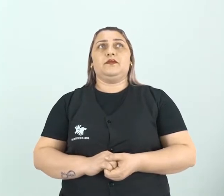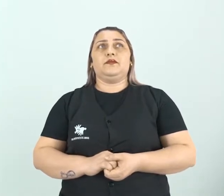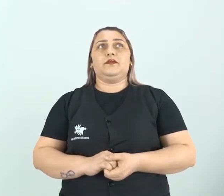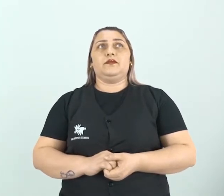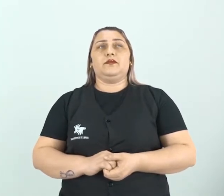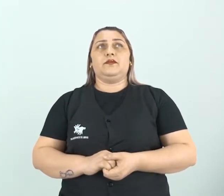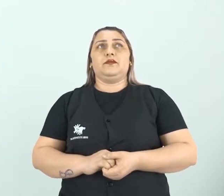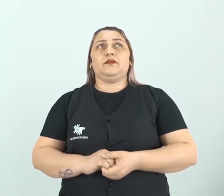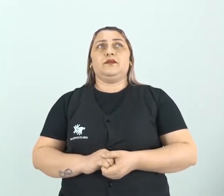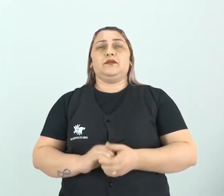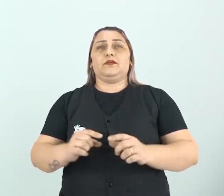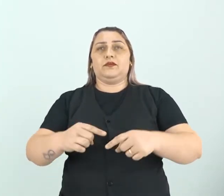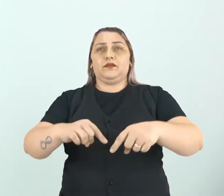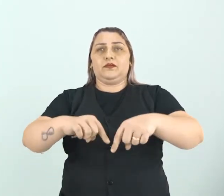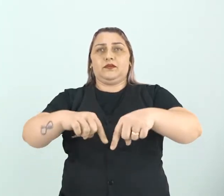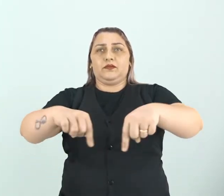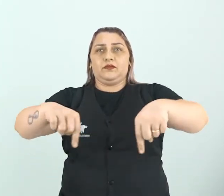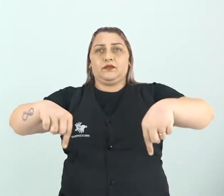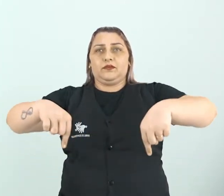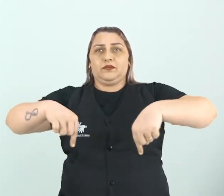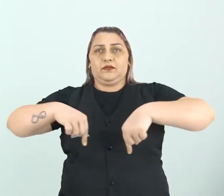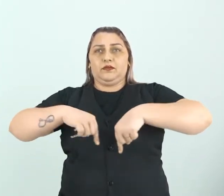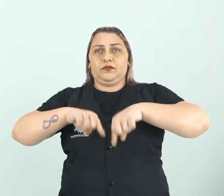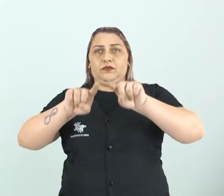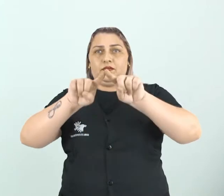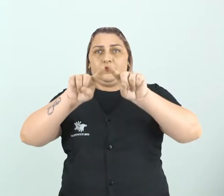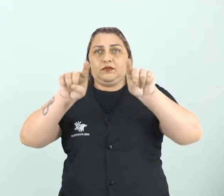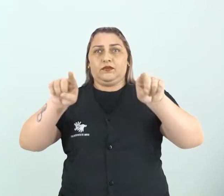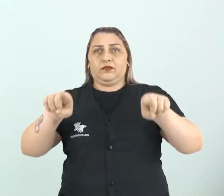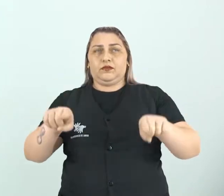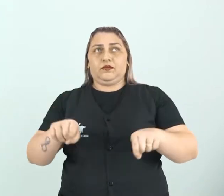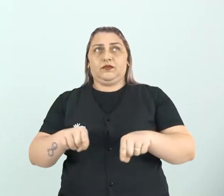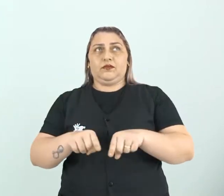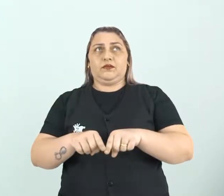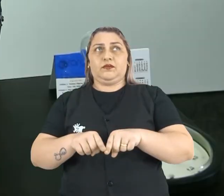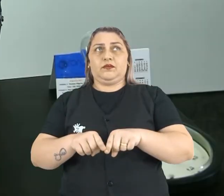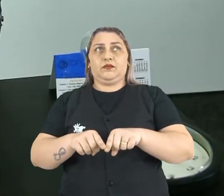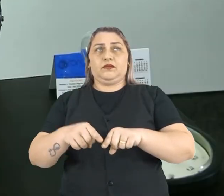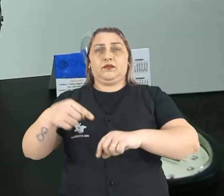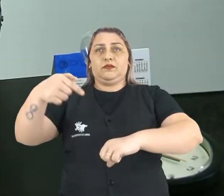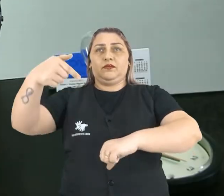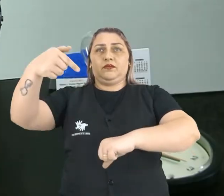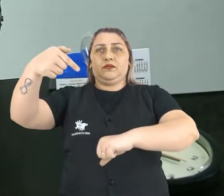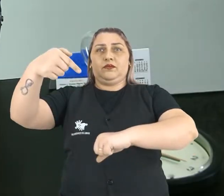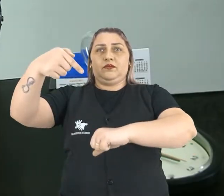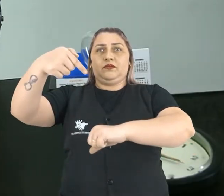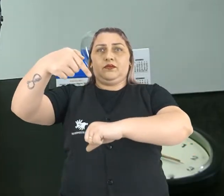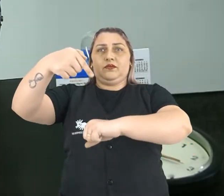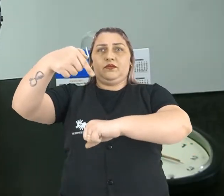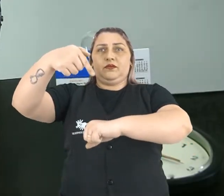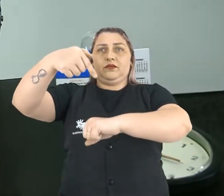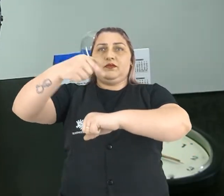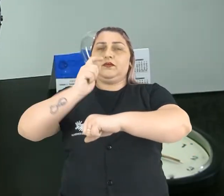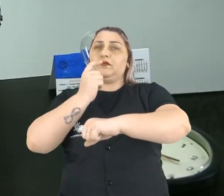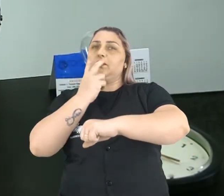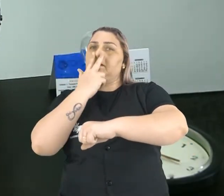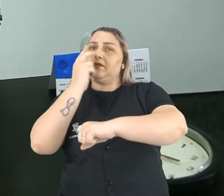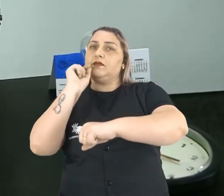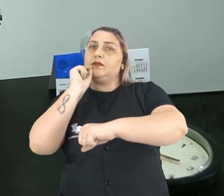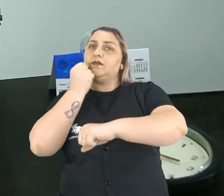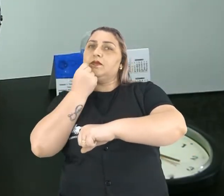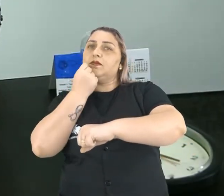uma plataforma redonda, né? Uma haste, que eu coloquei aqui como se fosse esse lápis,